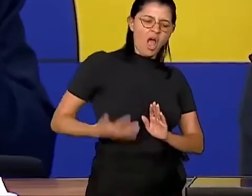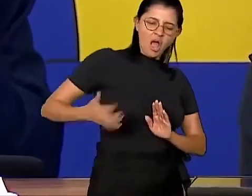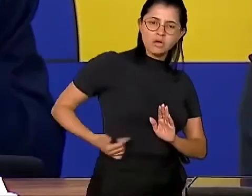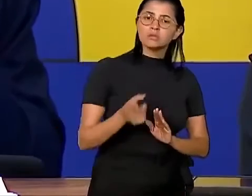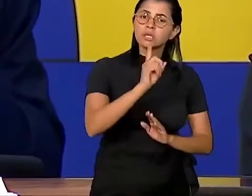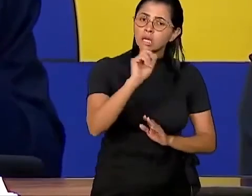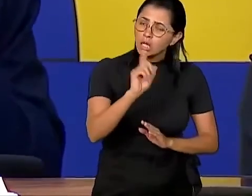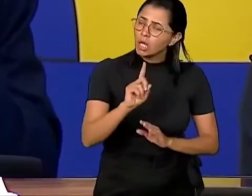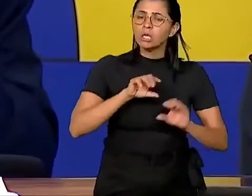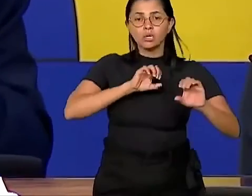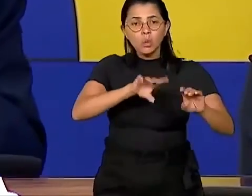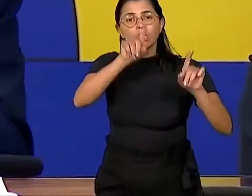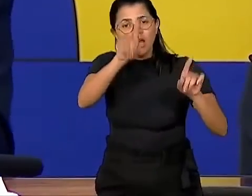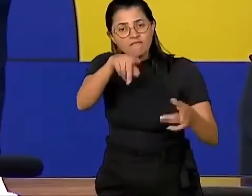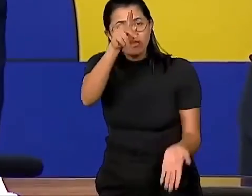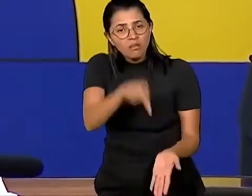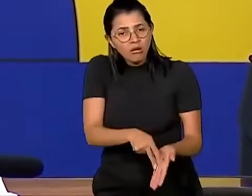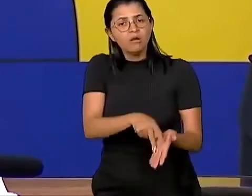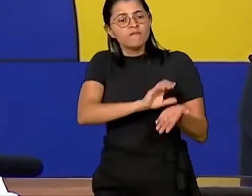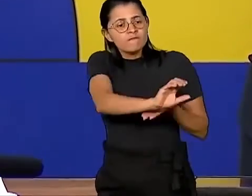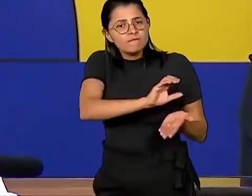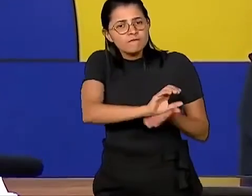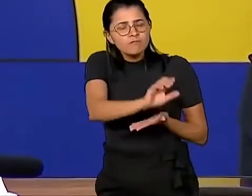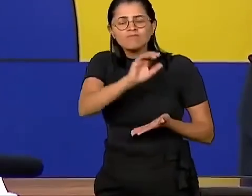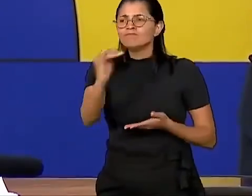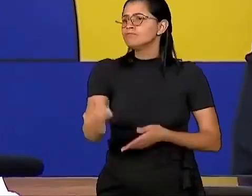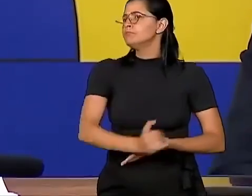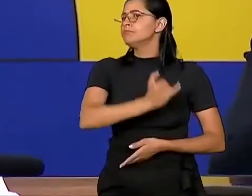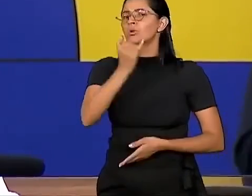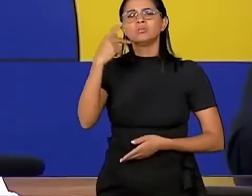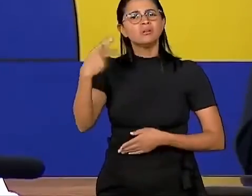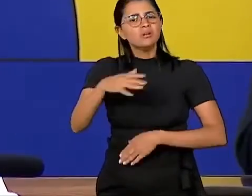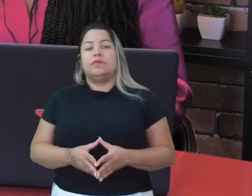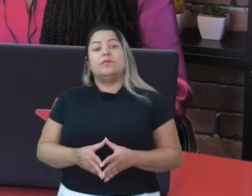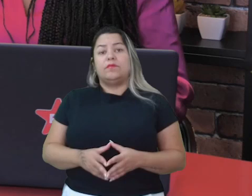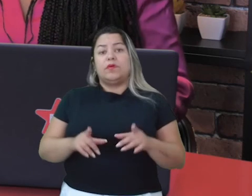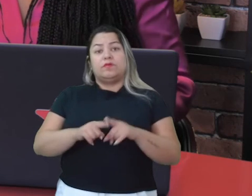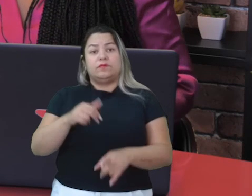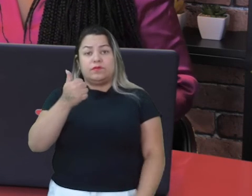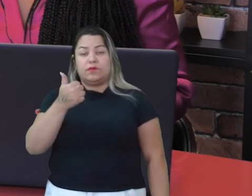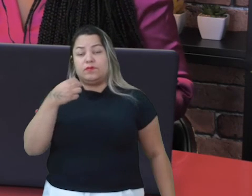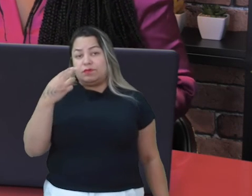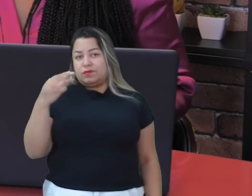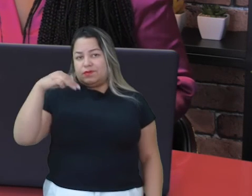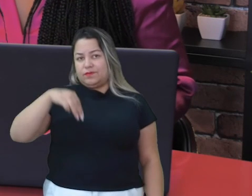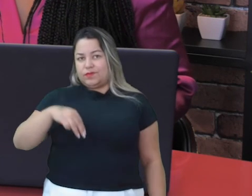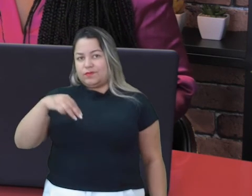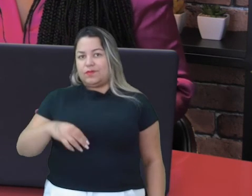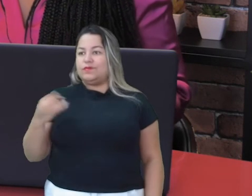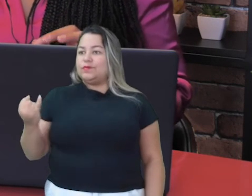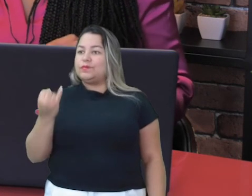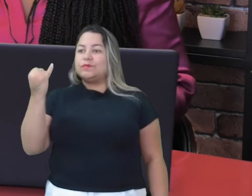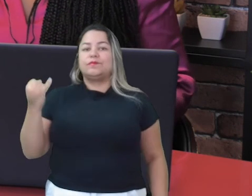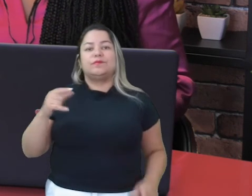é investimento e é o mais importante investimento que um governo pode fazer. E esse foi mais um 13